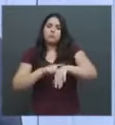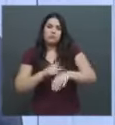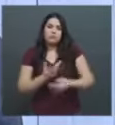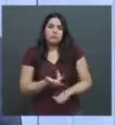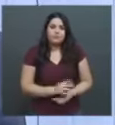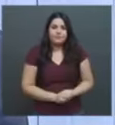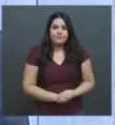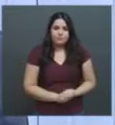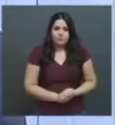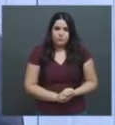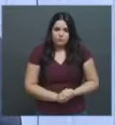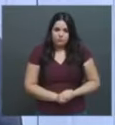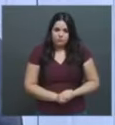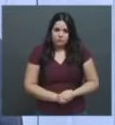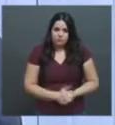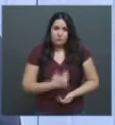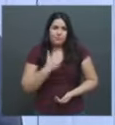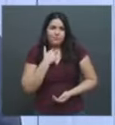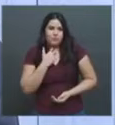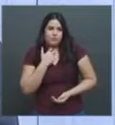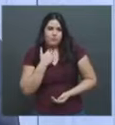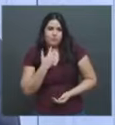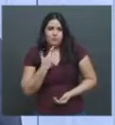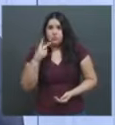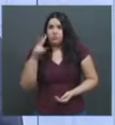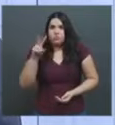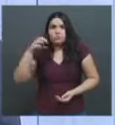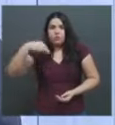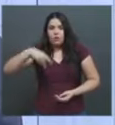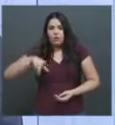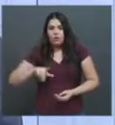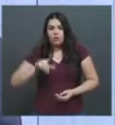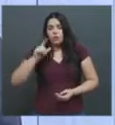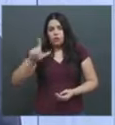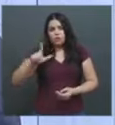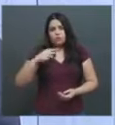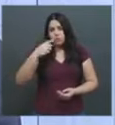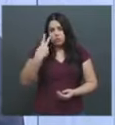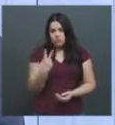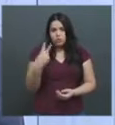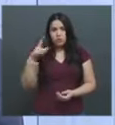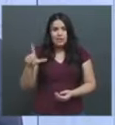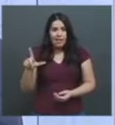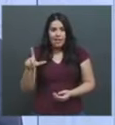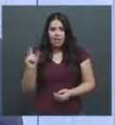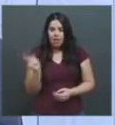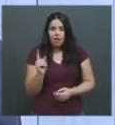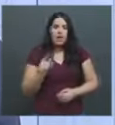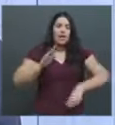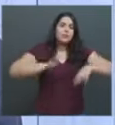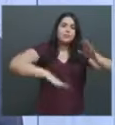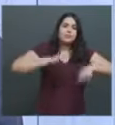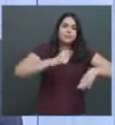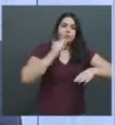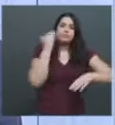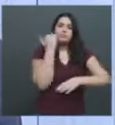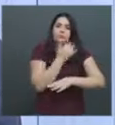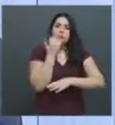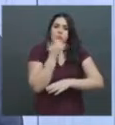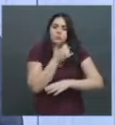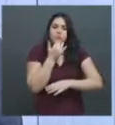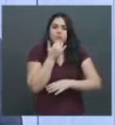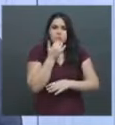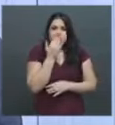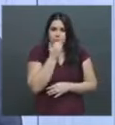né? Hora de deitar, não pode tomar de grande ingesta não. Porque às vezes a cor da urina tem muito a ver, para você pensar, não, mas eu estou